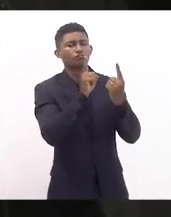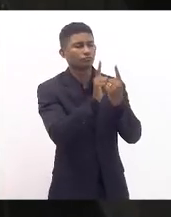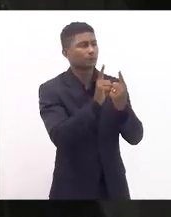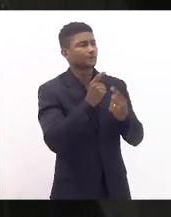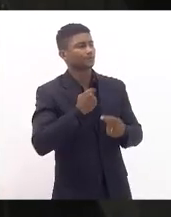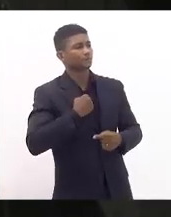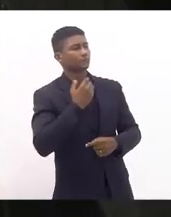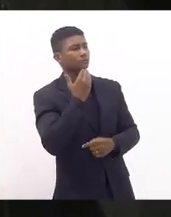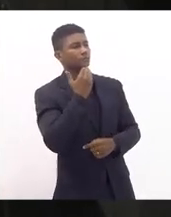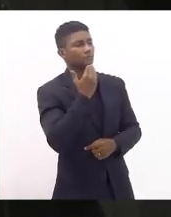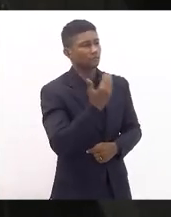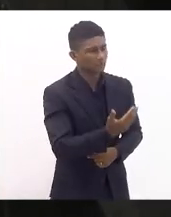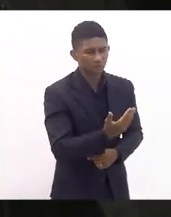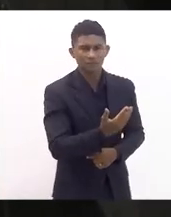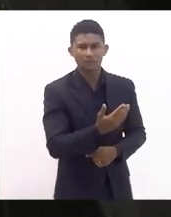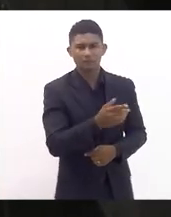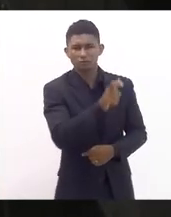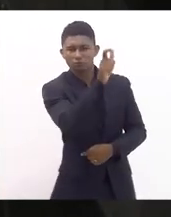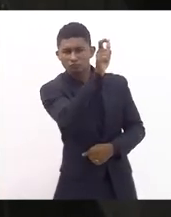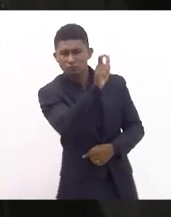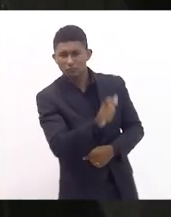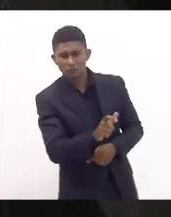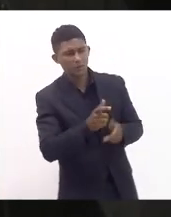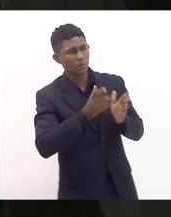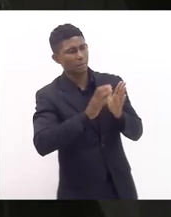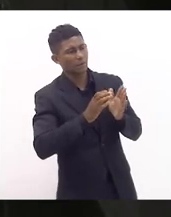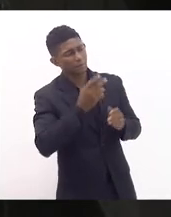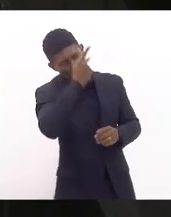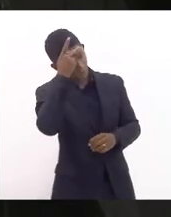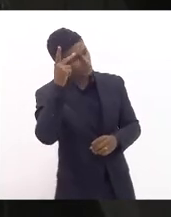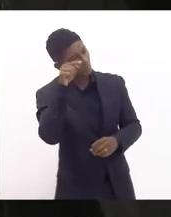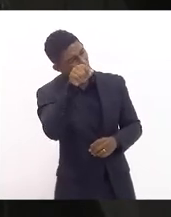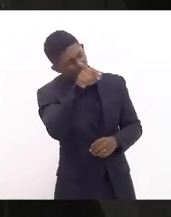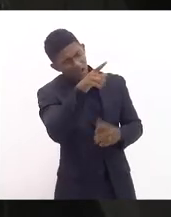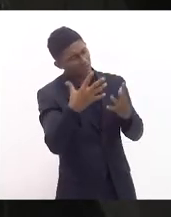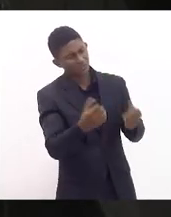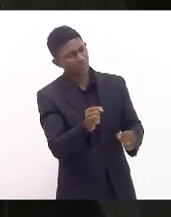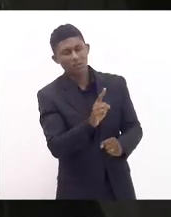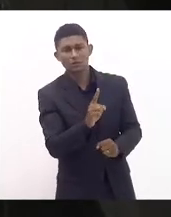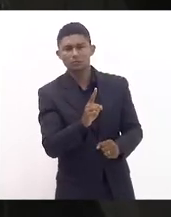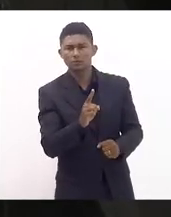solicitar que ele não recebesse essa pessoa em seu partido. Não é?